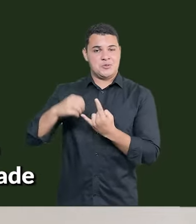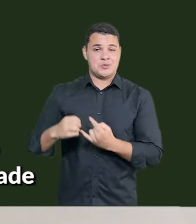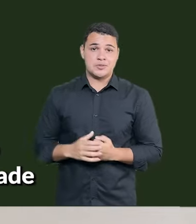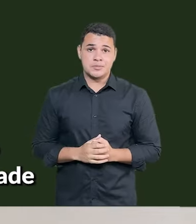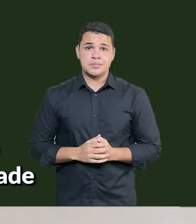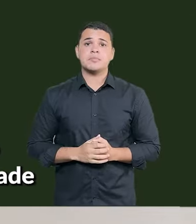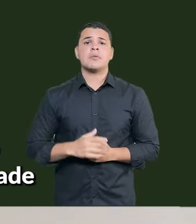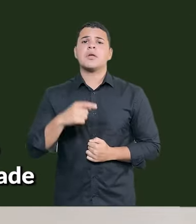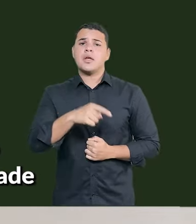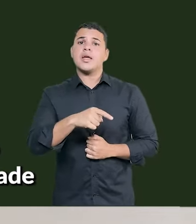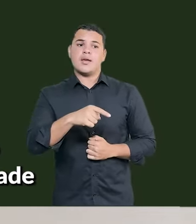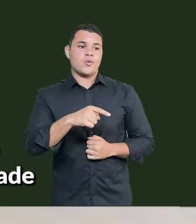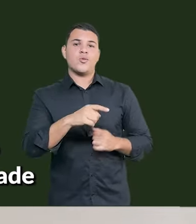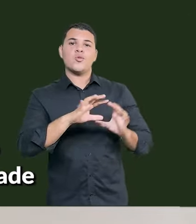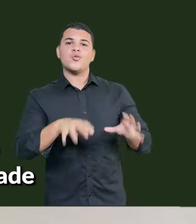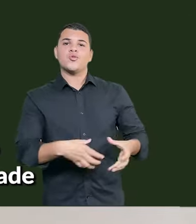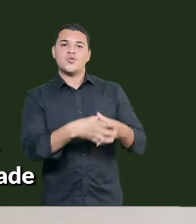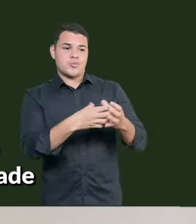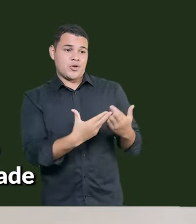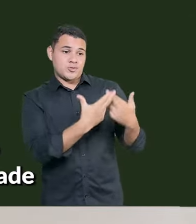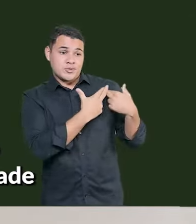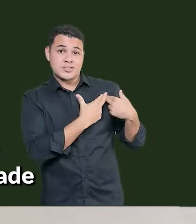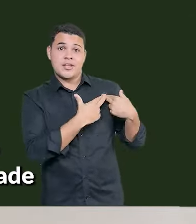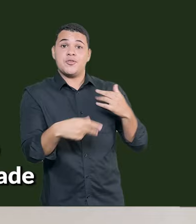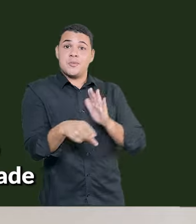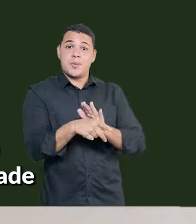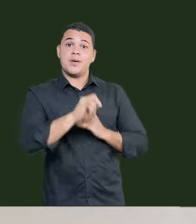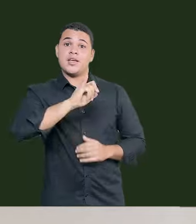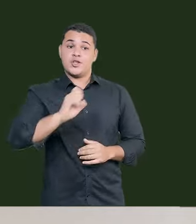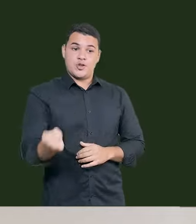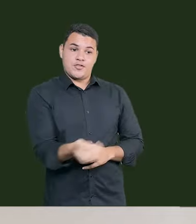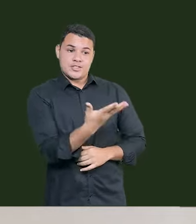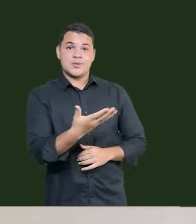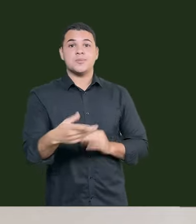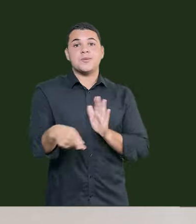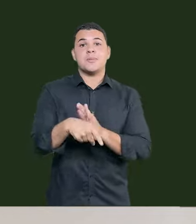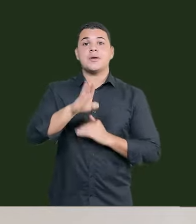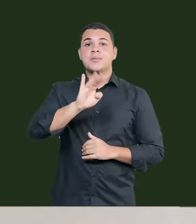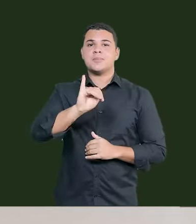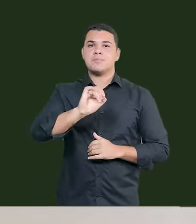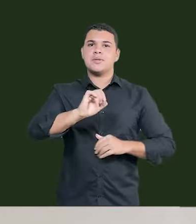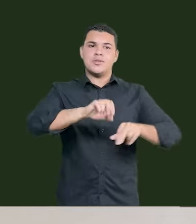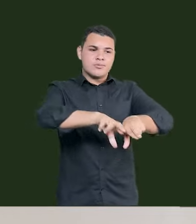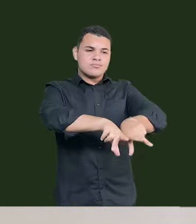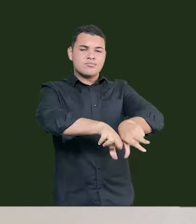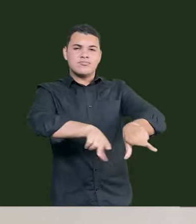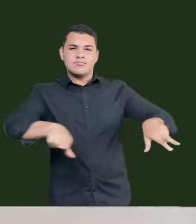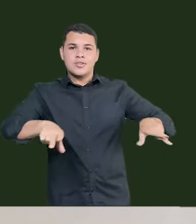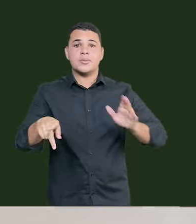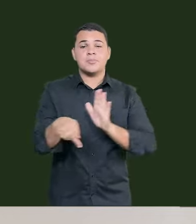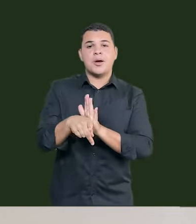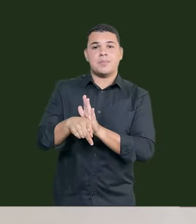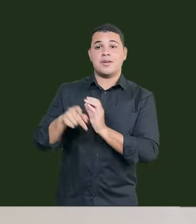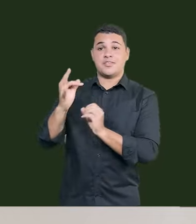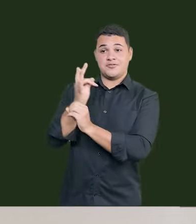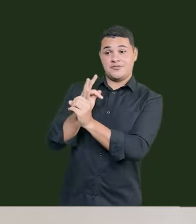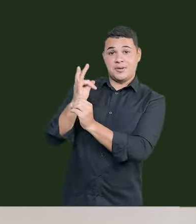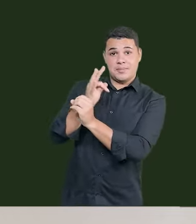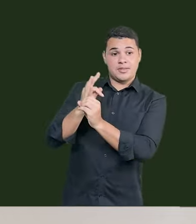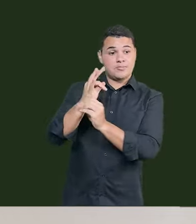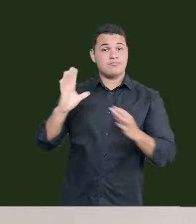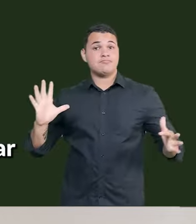e será realizado pelo Centro de Inovação em Biodiversidade e Saúde de Farmanguinhos, através da Rede